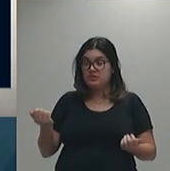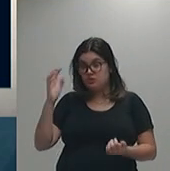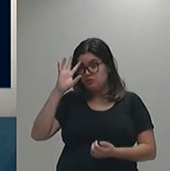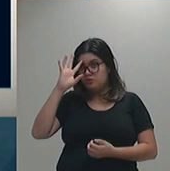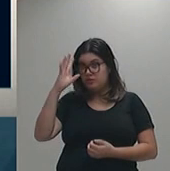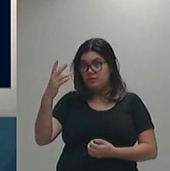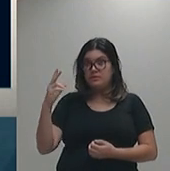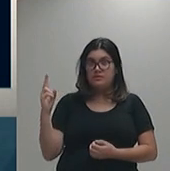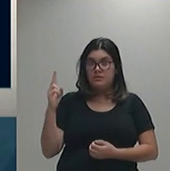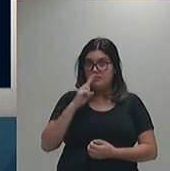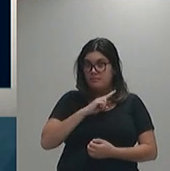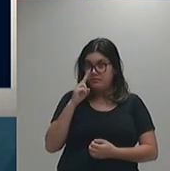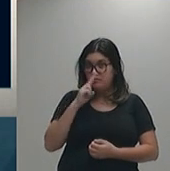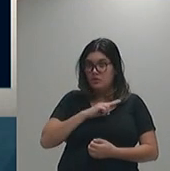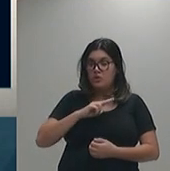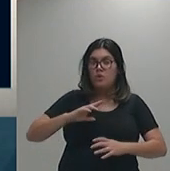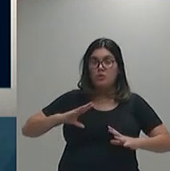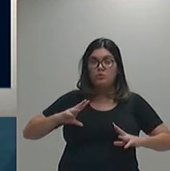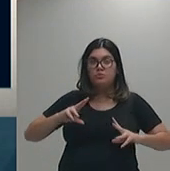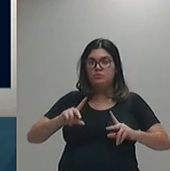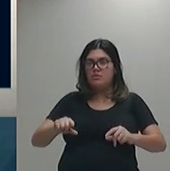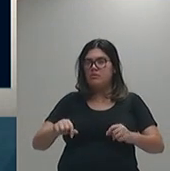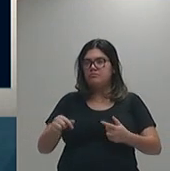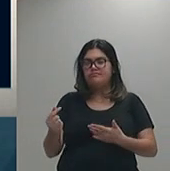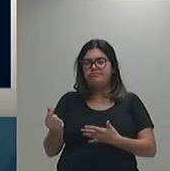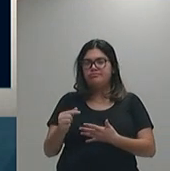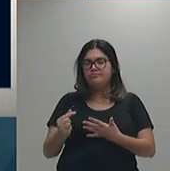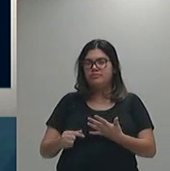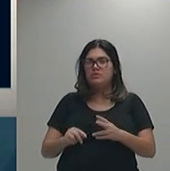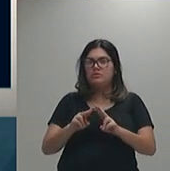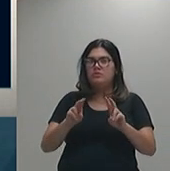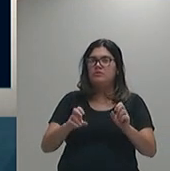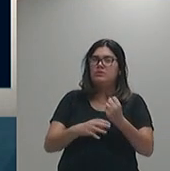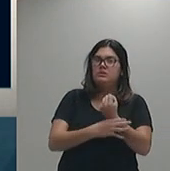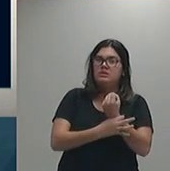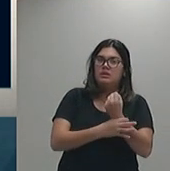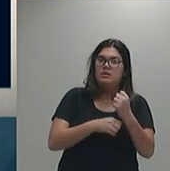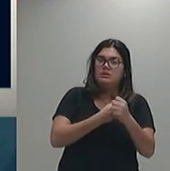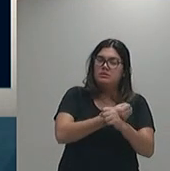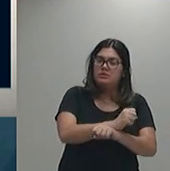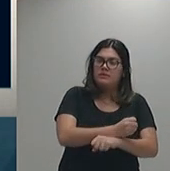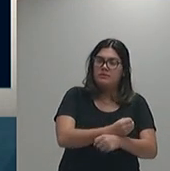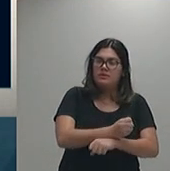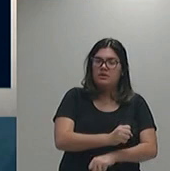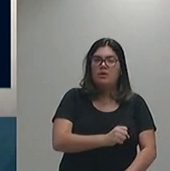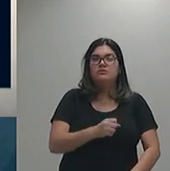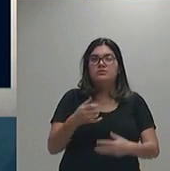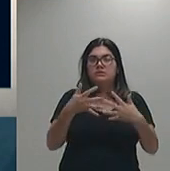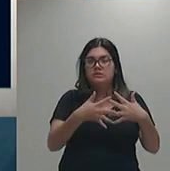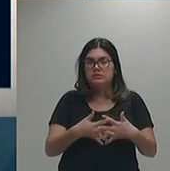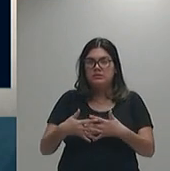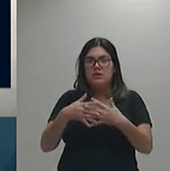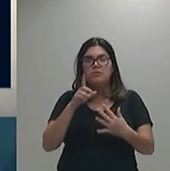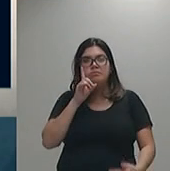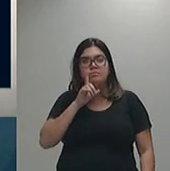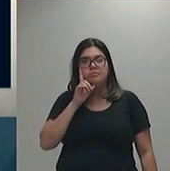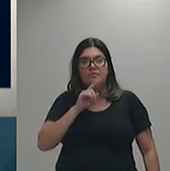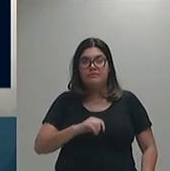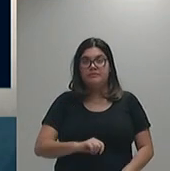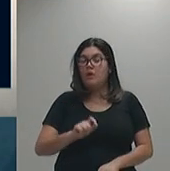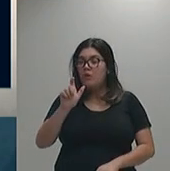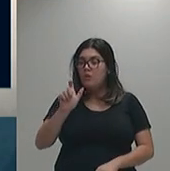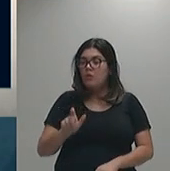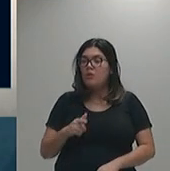a todas as questões relativas a escravidão nos Estados Unidos disse Abraham Lincoln que possa andar